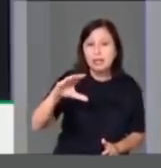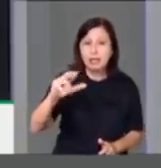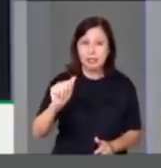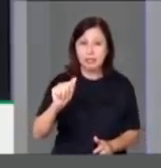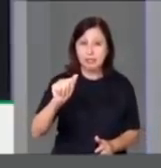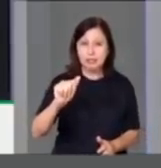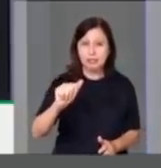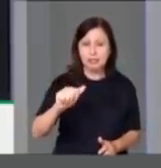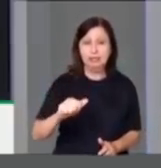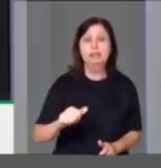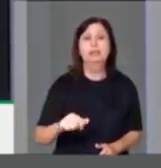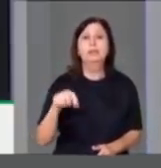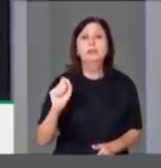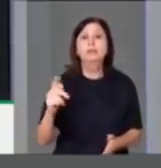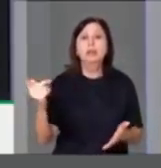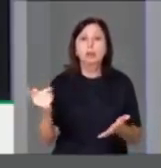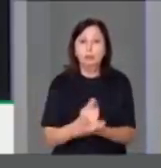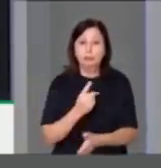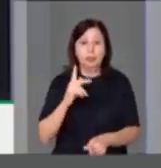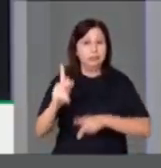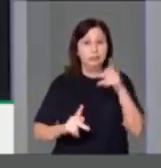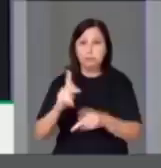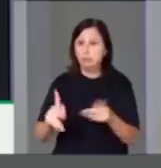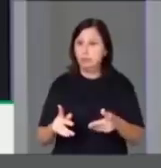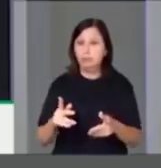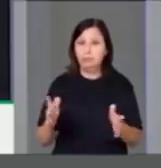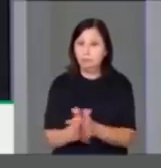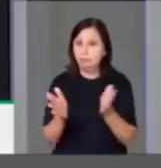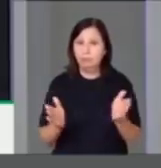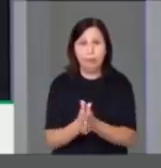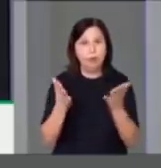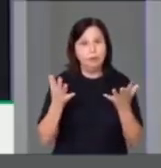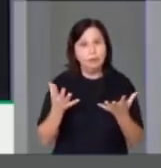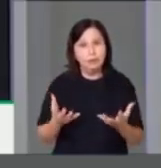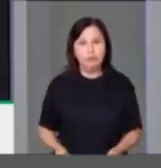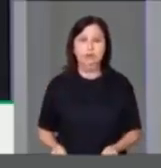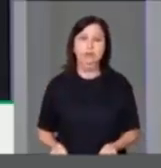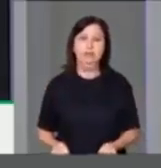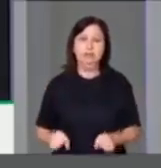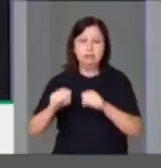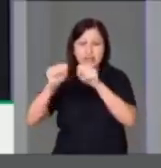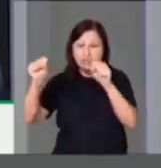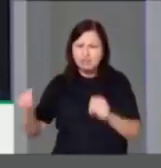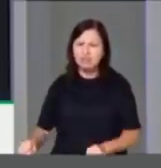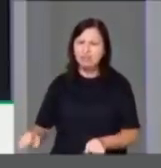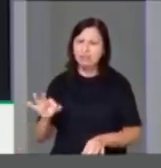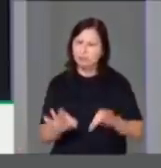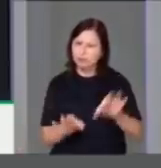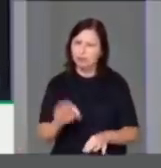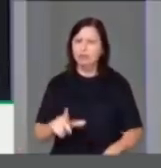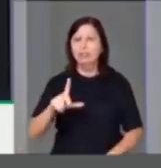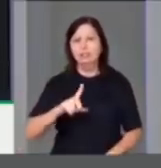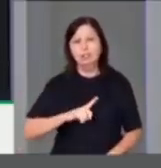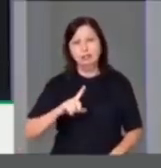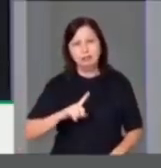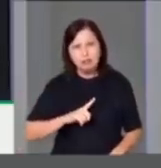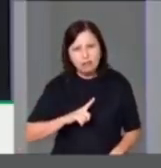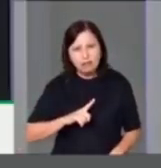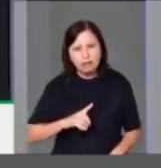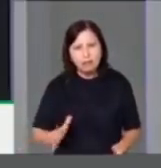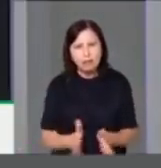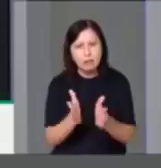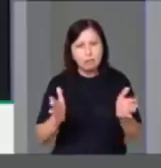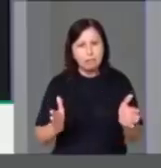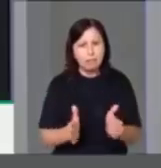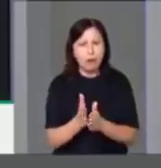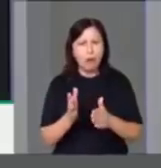97% não vai para a população mais pobre. É esse o sistema justo dos mais pobres, dos oprimidos,